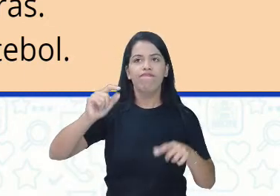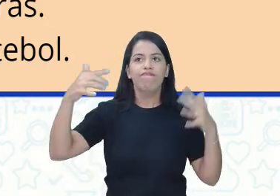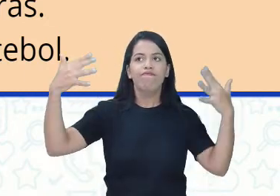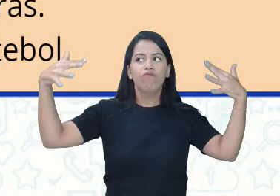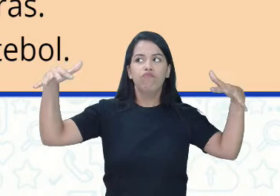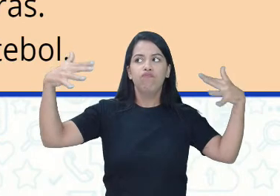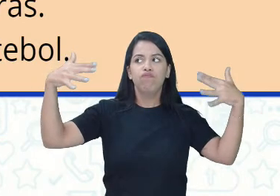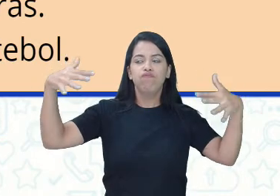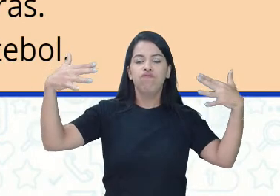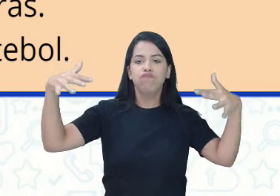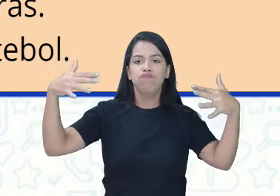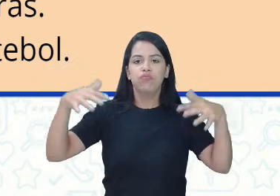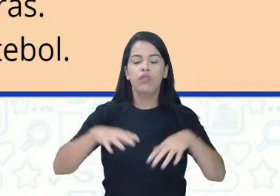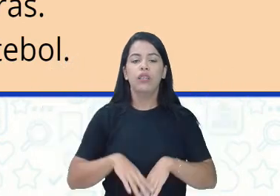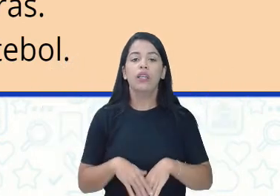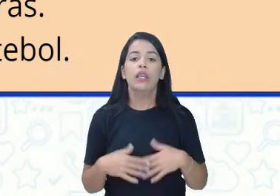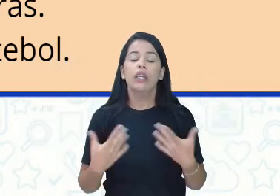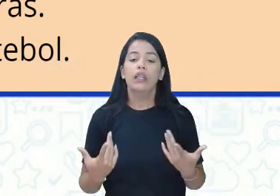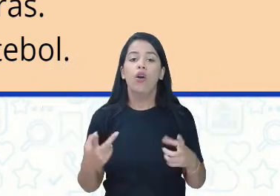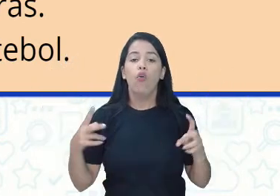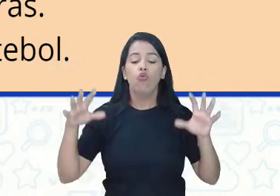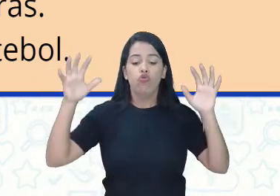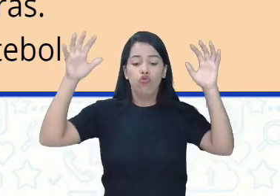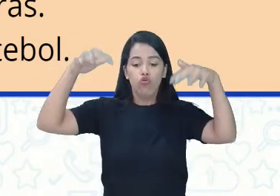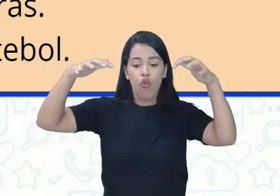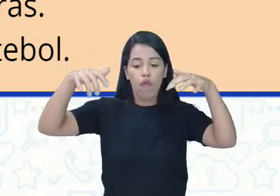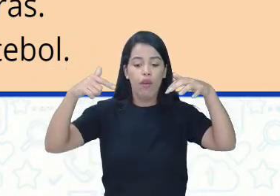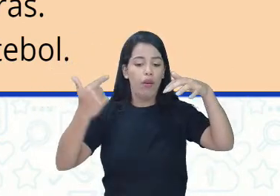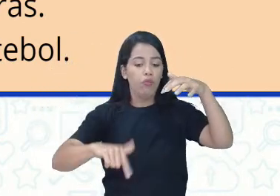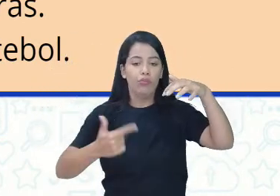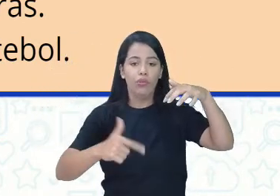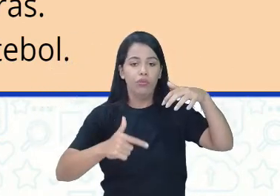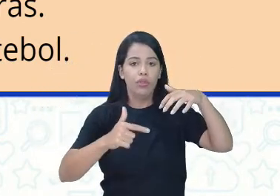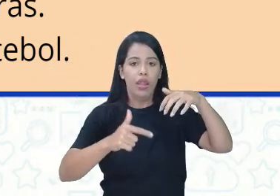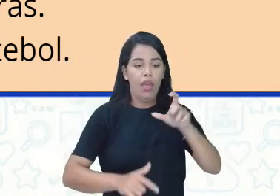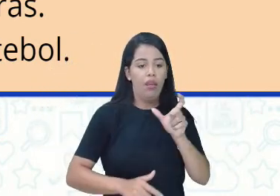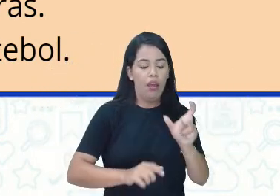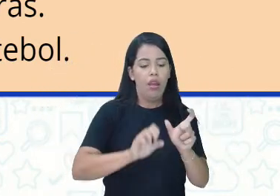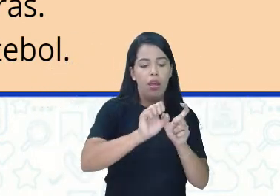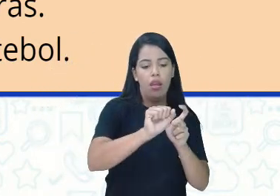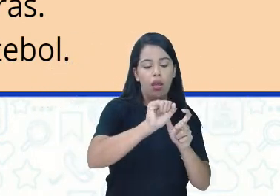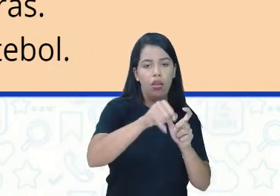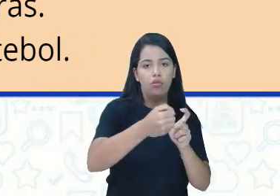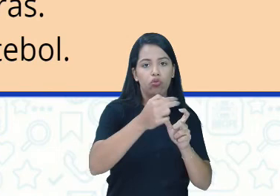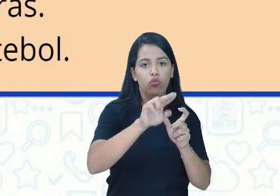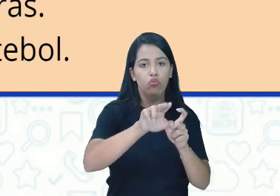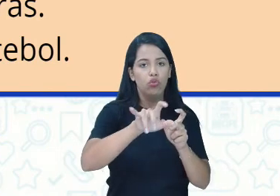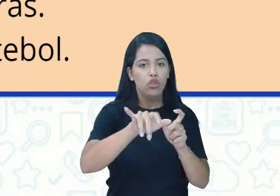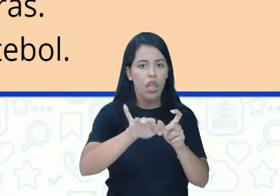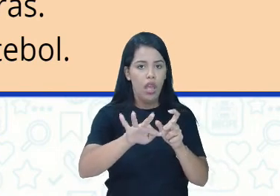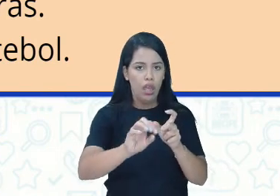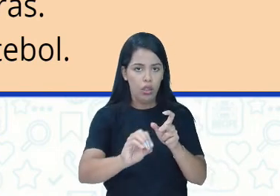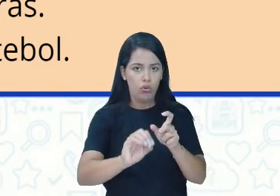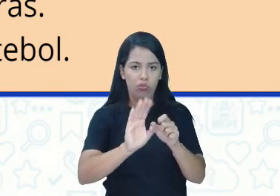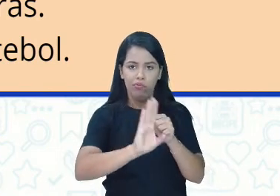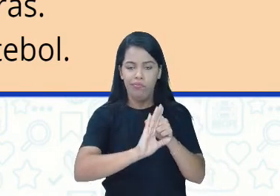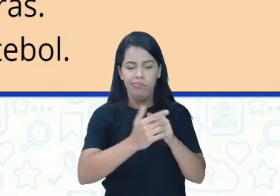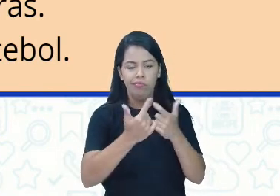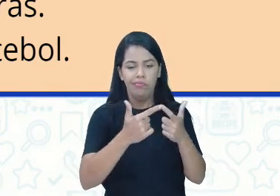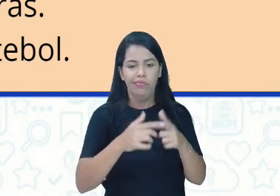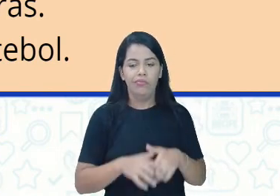muito hoje. Choveu não tem sujeito, mas o emprego do verbo junto com a frase está